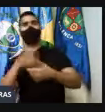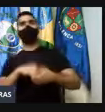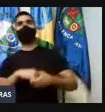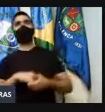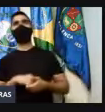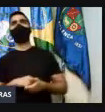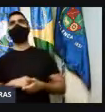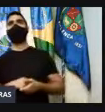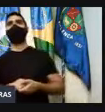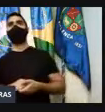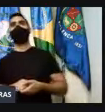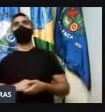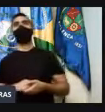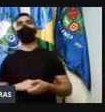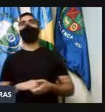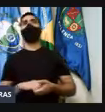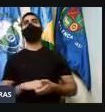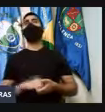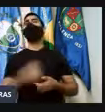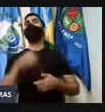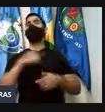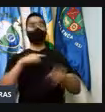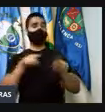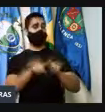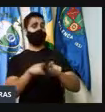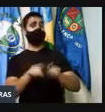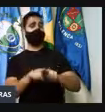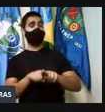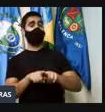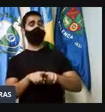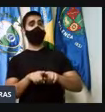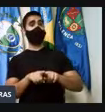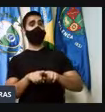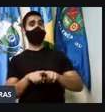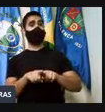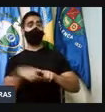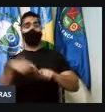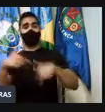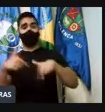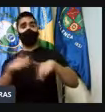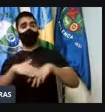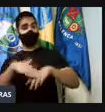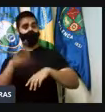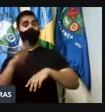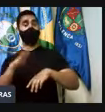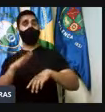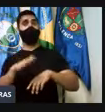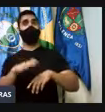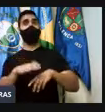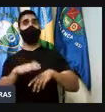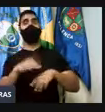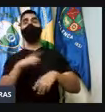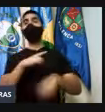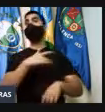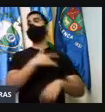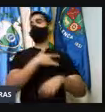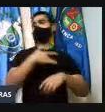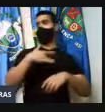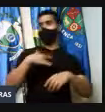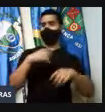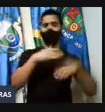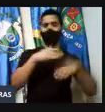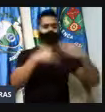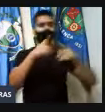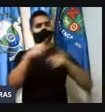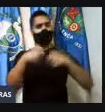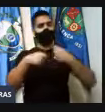no matadouro. Então, a gente vai ter uma geração de emprego muito grande. Então, a gente vai fazer saúde, vai gerar